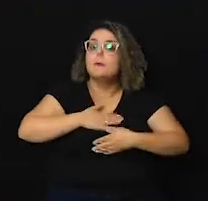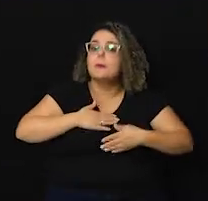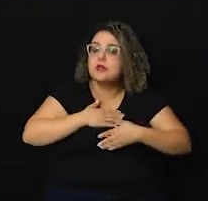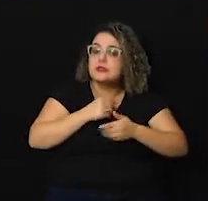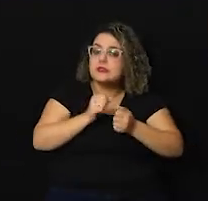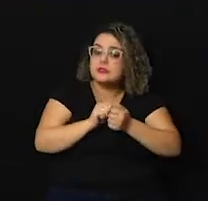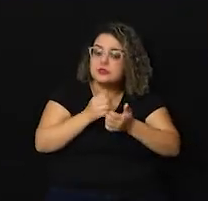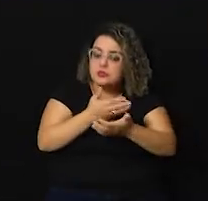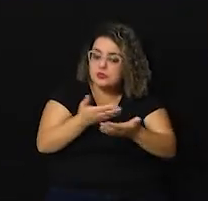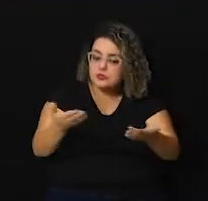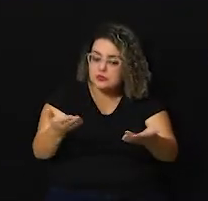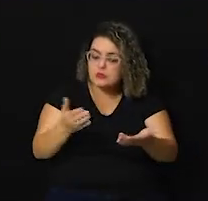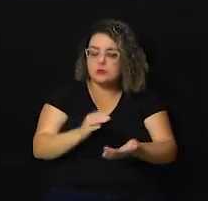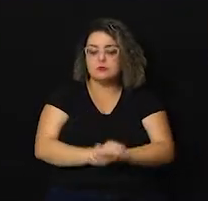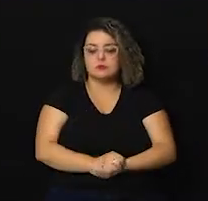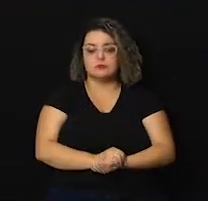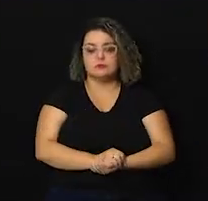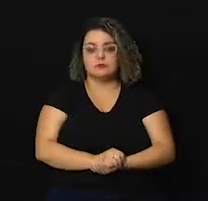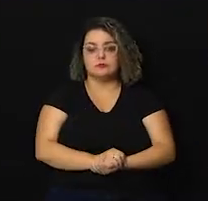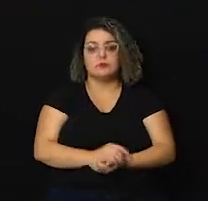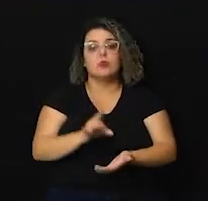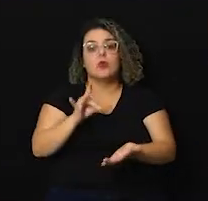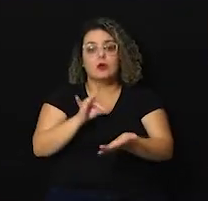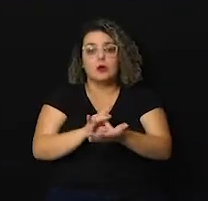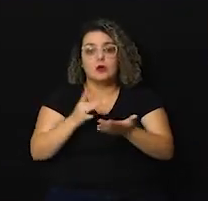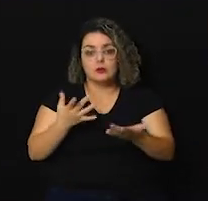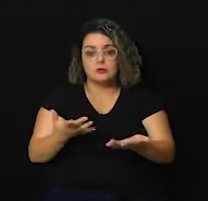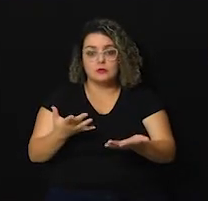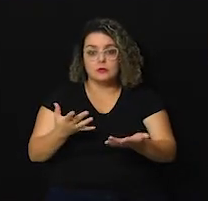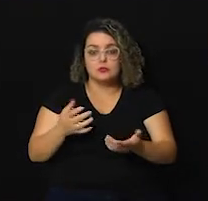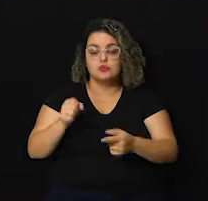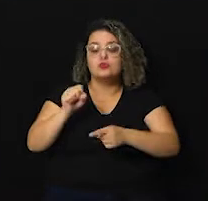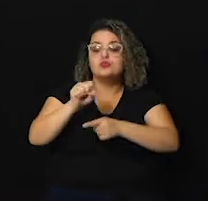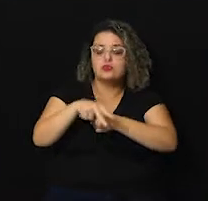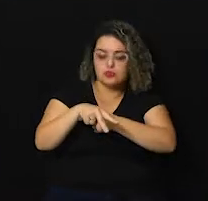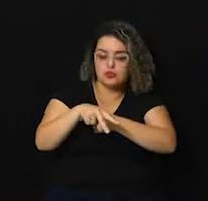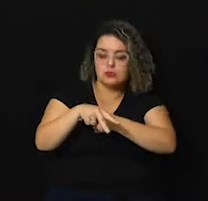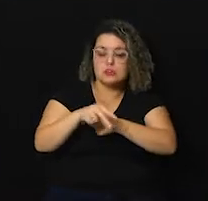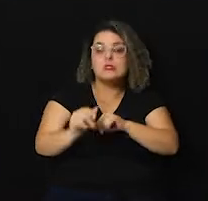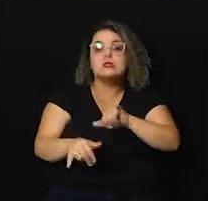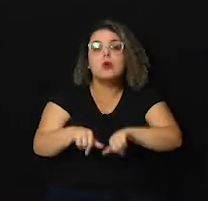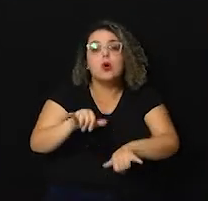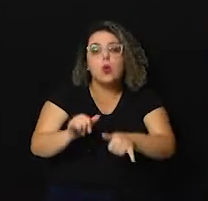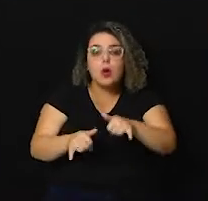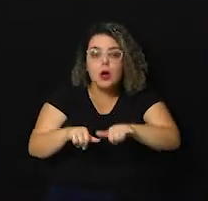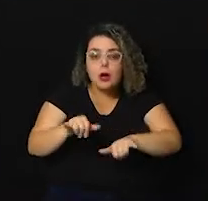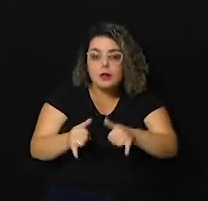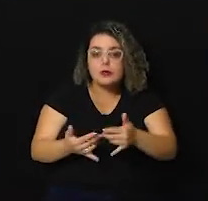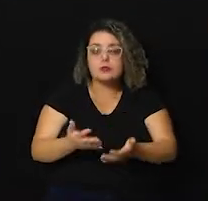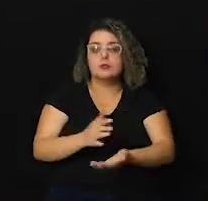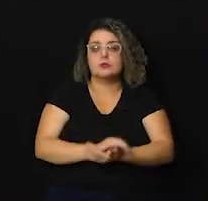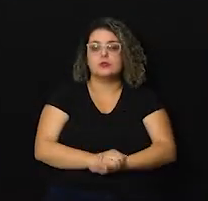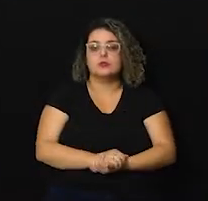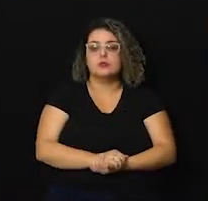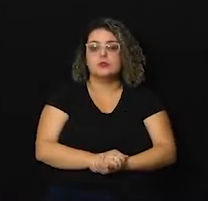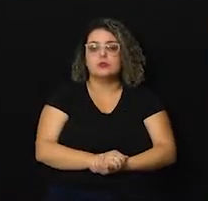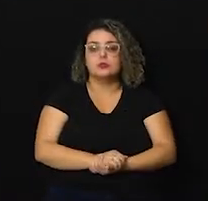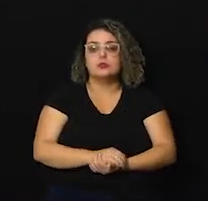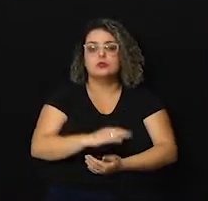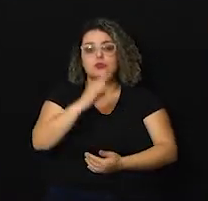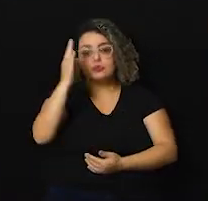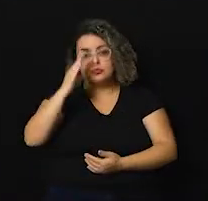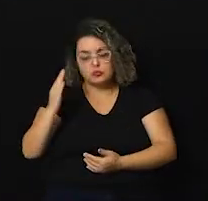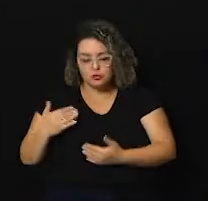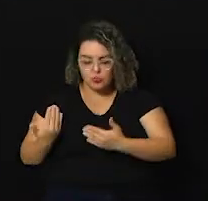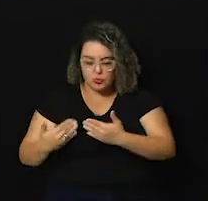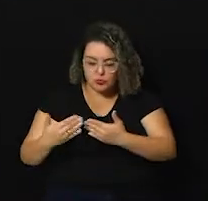com vocês. Na realidade, a situação dos agrotóxicos são substâncias, como o próprio nome diz, no Brasil